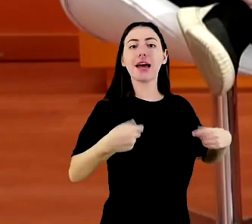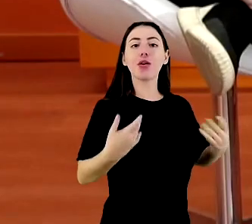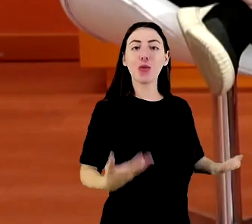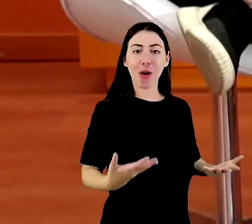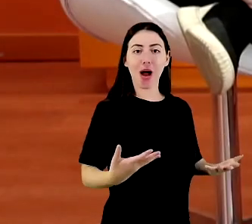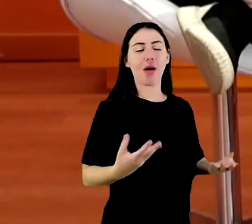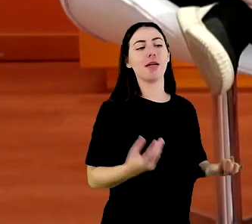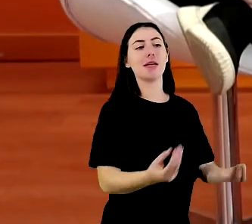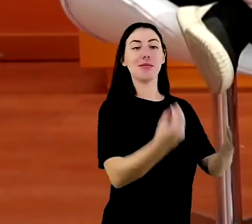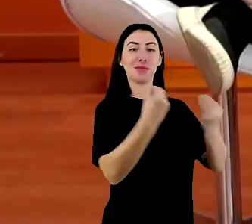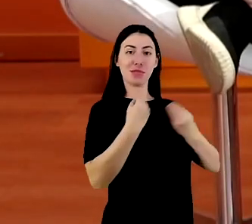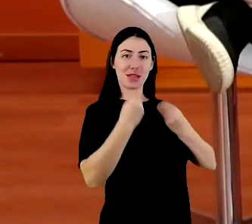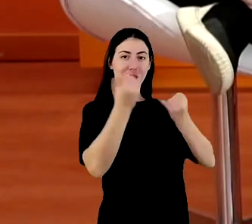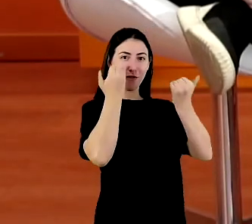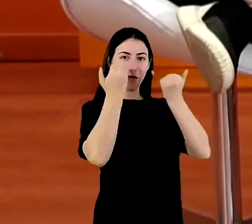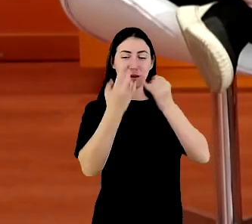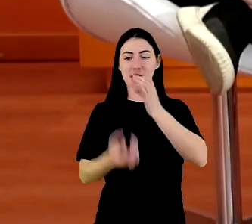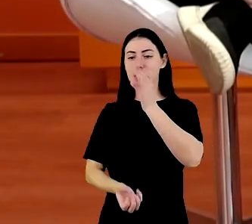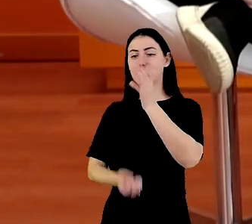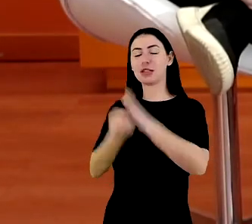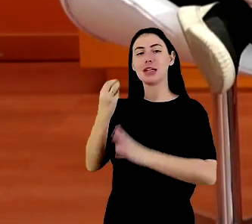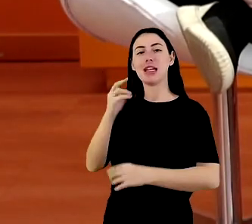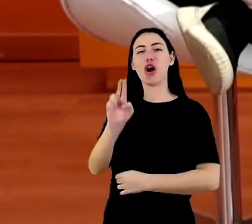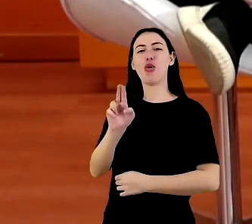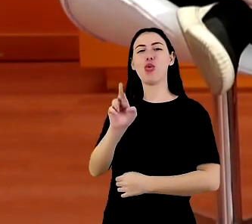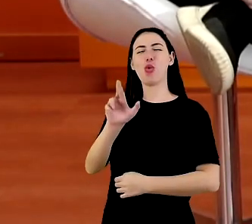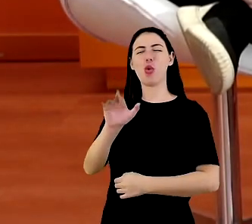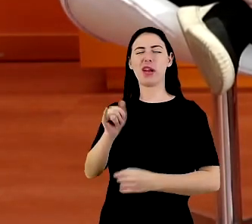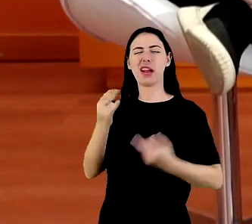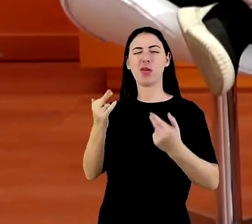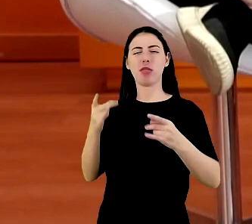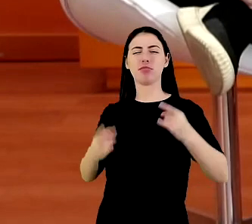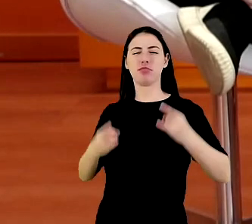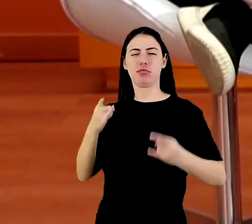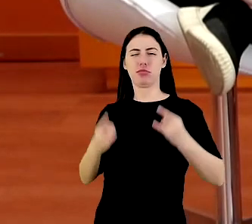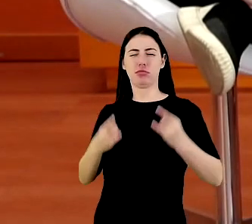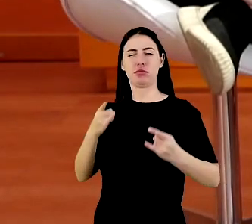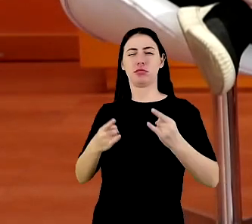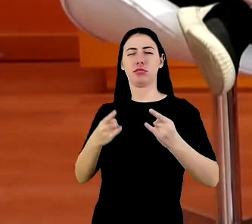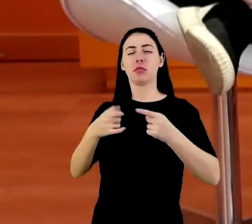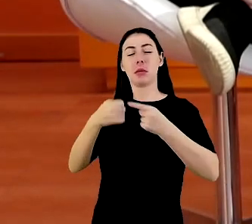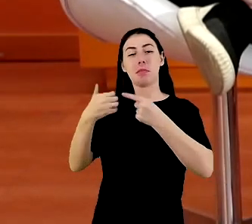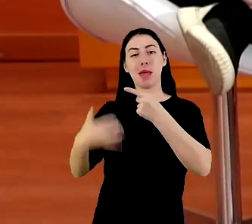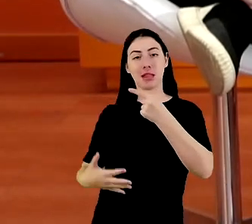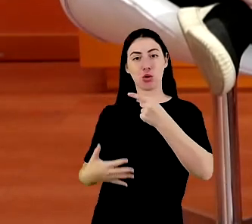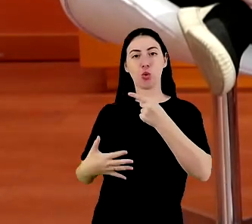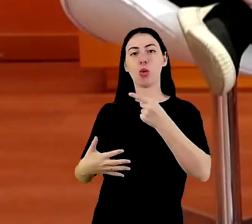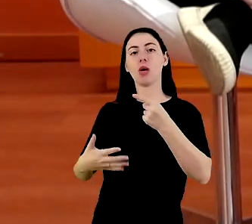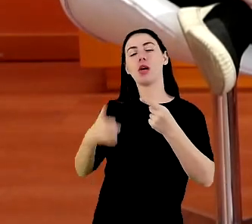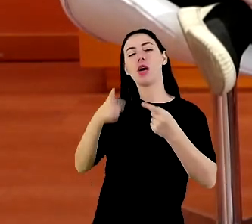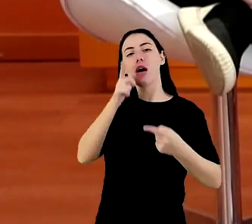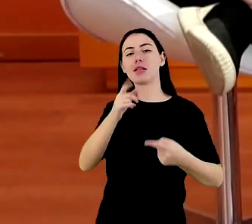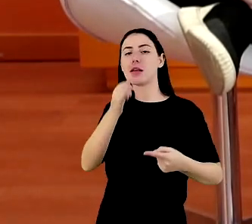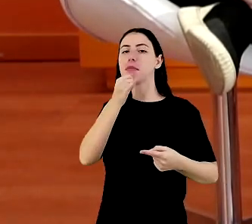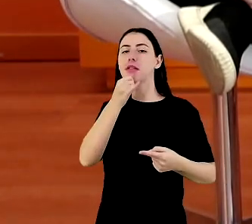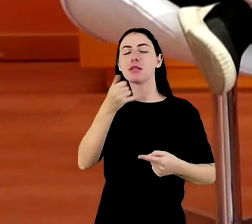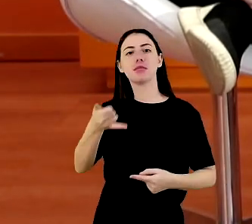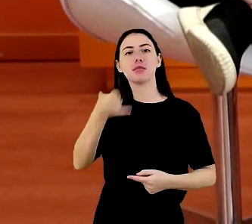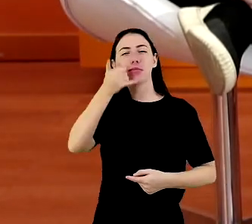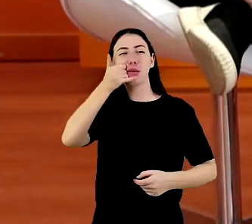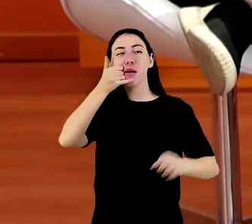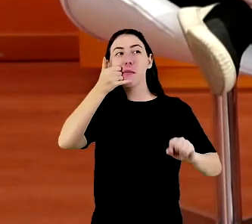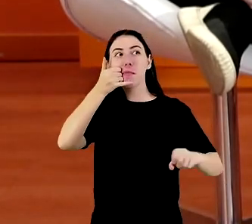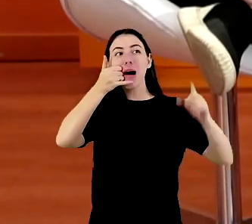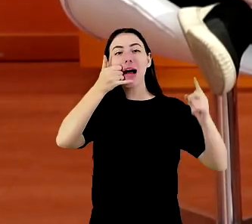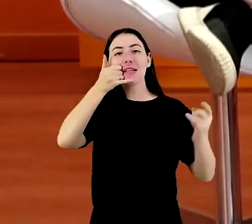para completar, eu acho que é uma mudança de mindset. Né? A primeira coisa é pesquisa. Tem que pesquisar. A gente tem que pesquisar, a